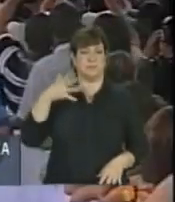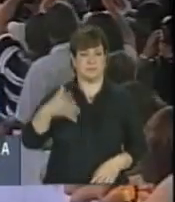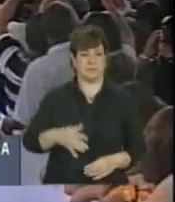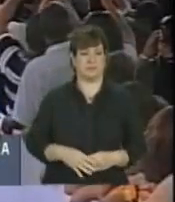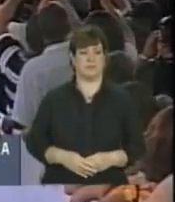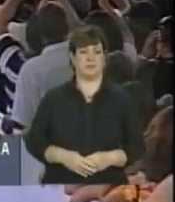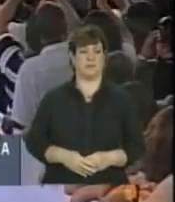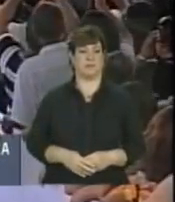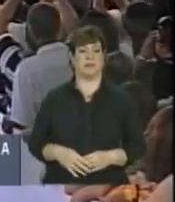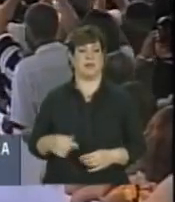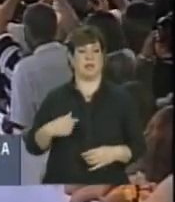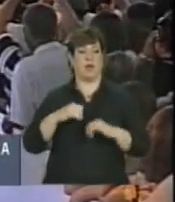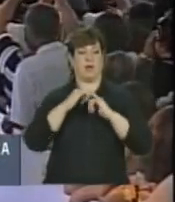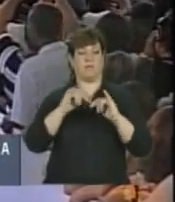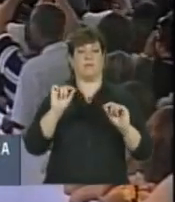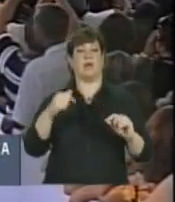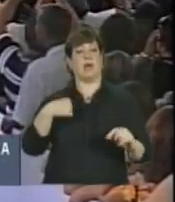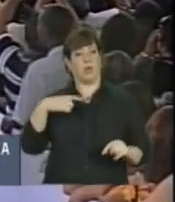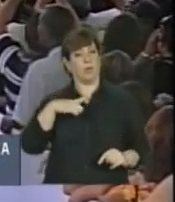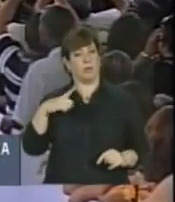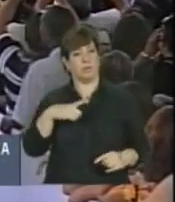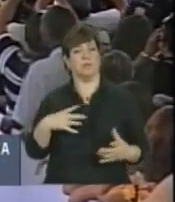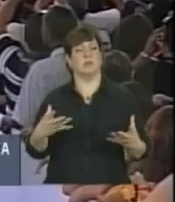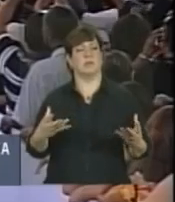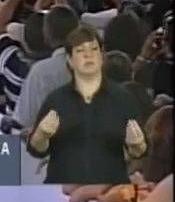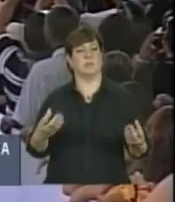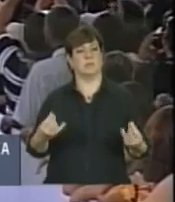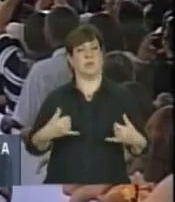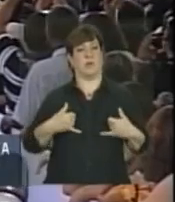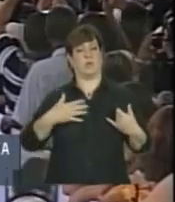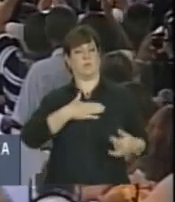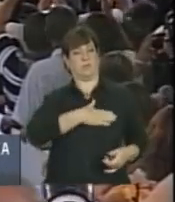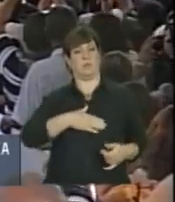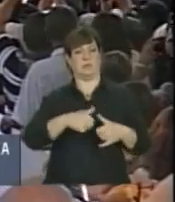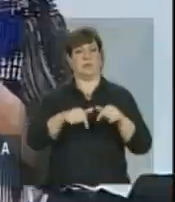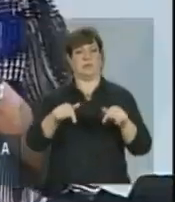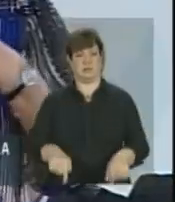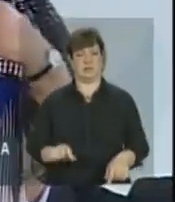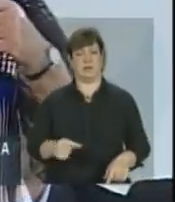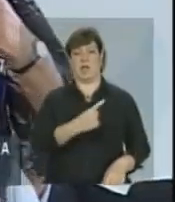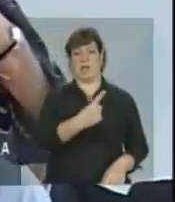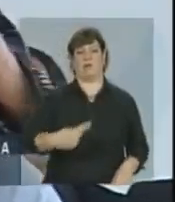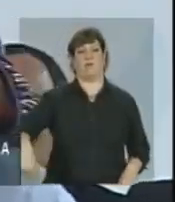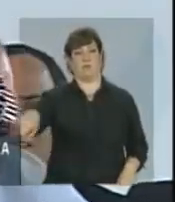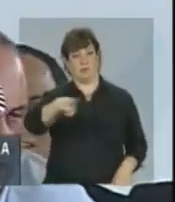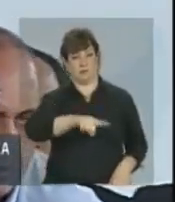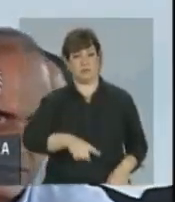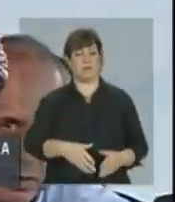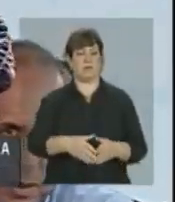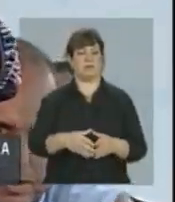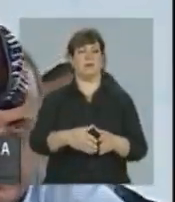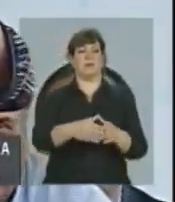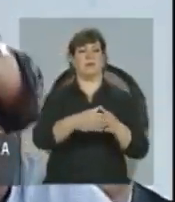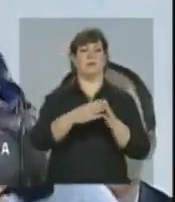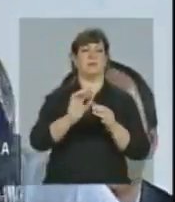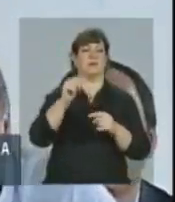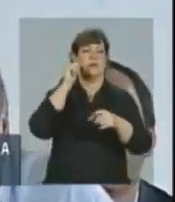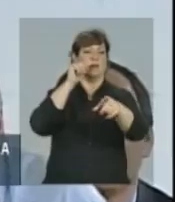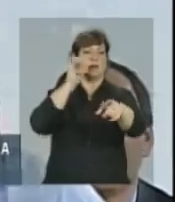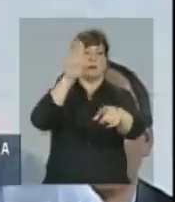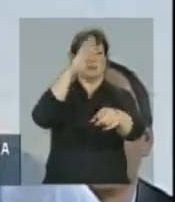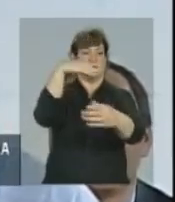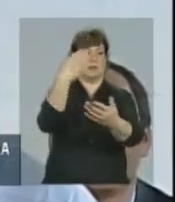vocês, eu tenho, então, muito orgulho de estar aqui com cada um de vocês e cada uma. Por favor, a moça ali